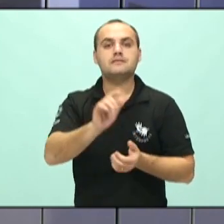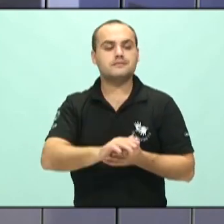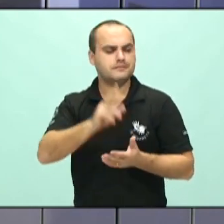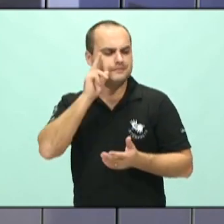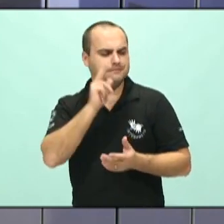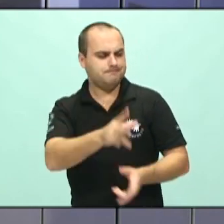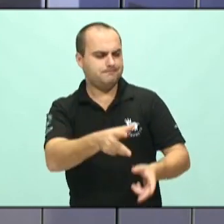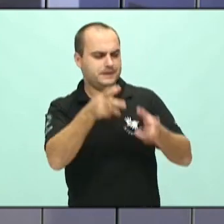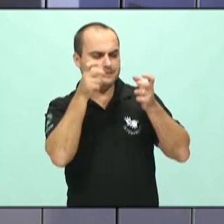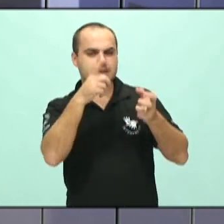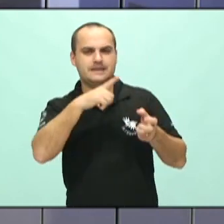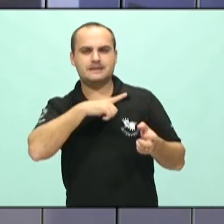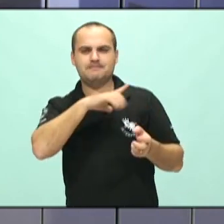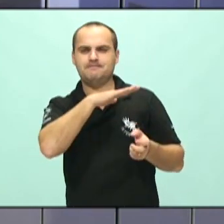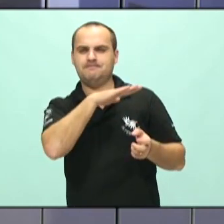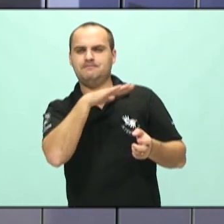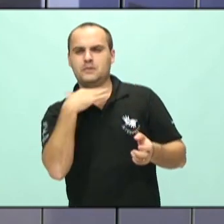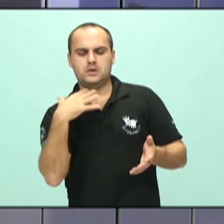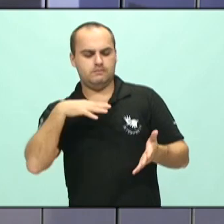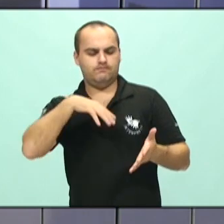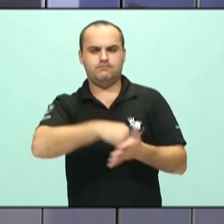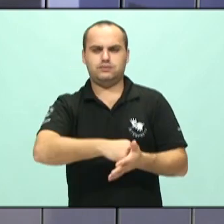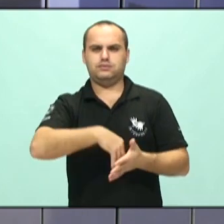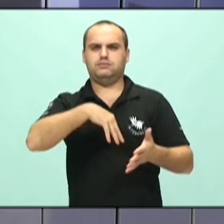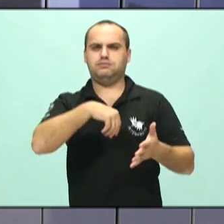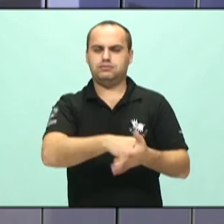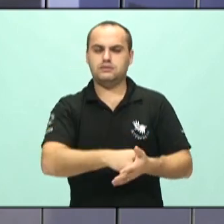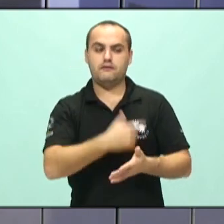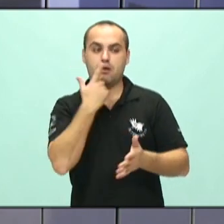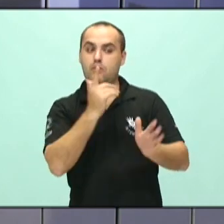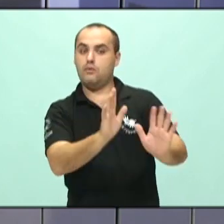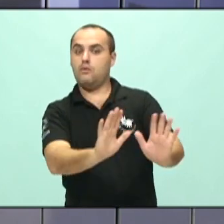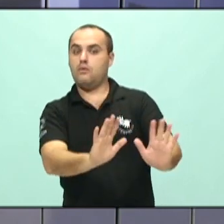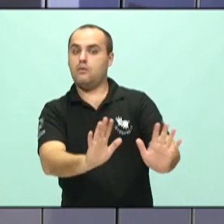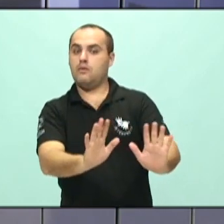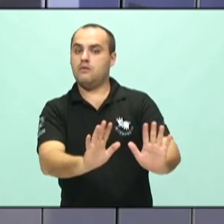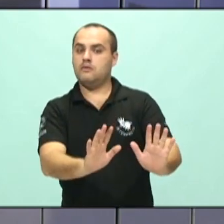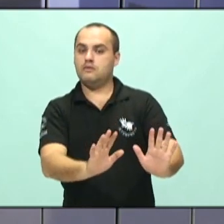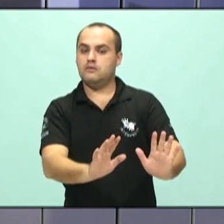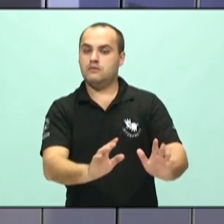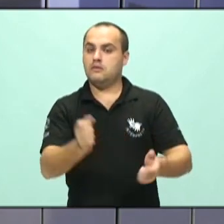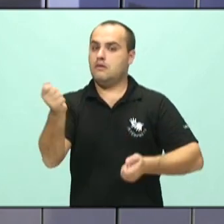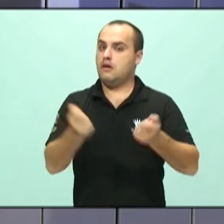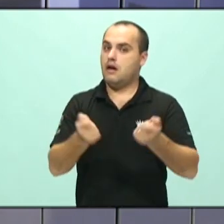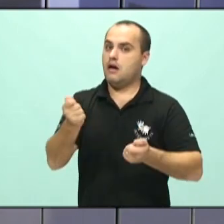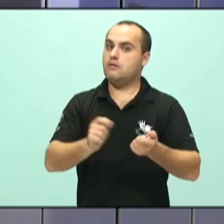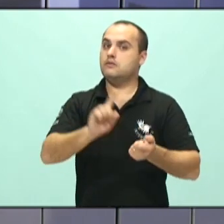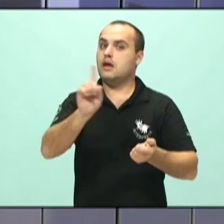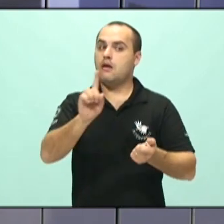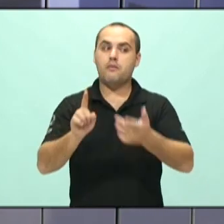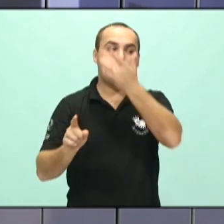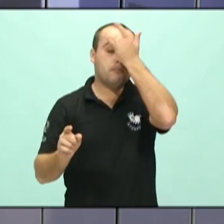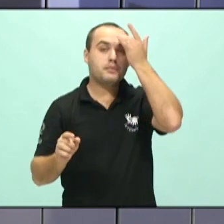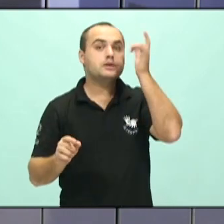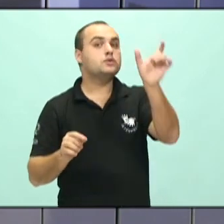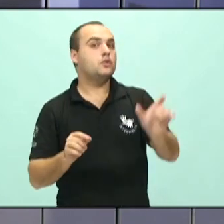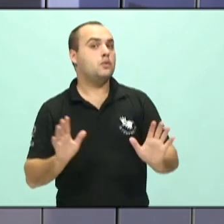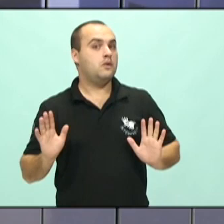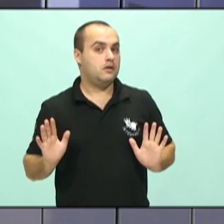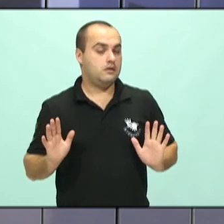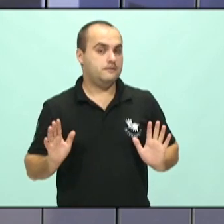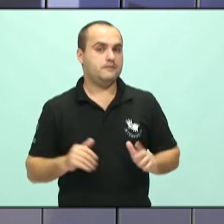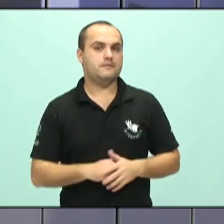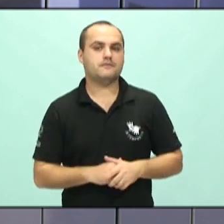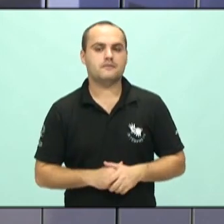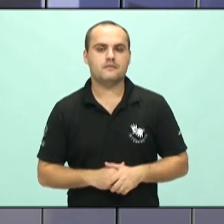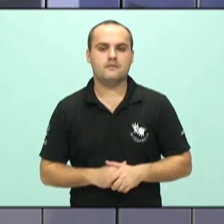muito alto de mortes no trânsito. E eles disseram, não vamos mais priorizar o carro, vamos priorizar as pessoas.